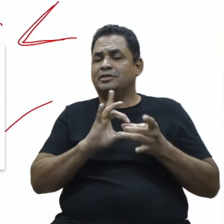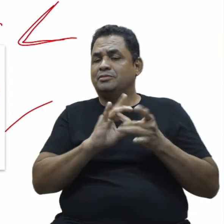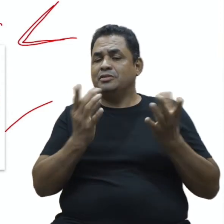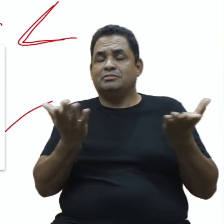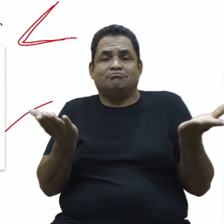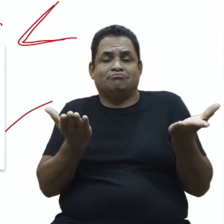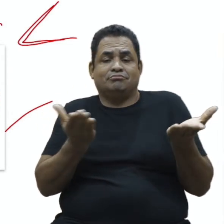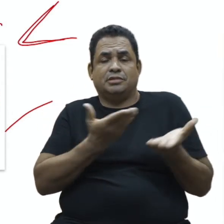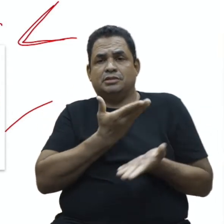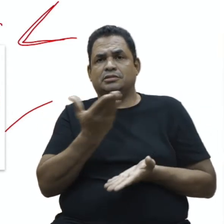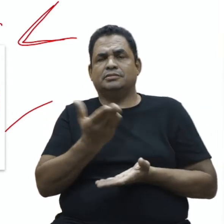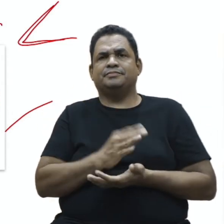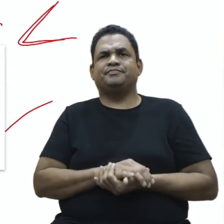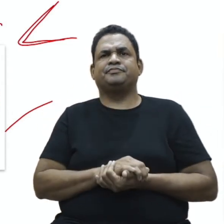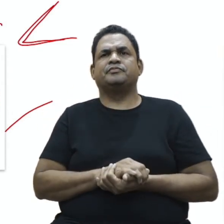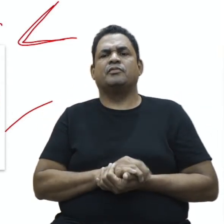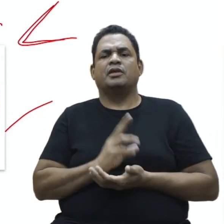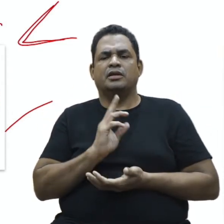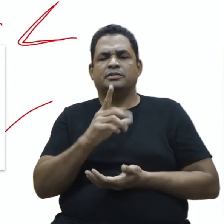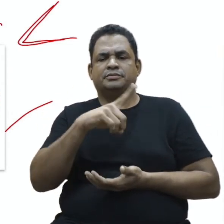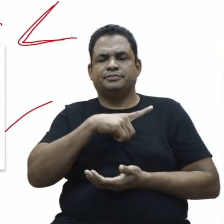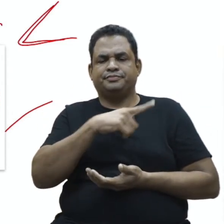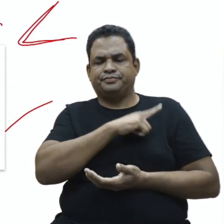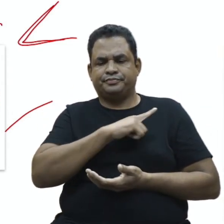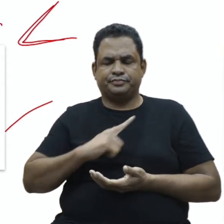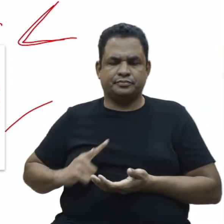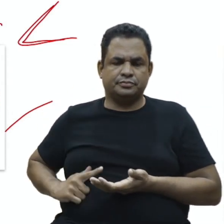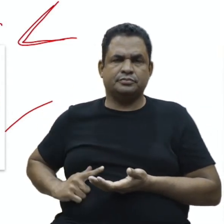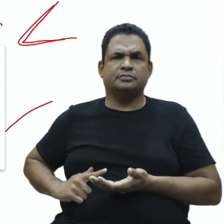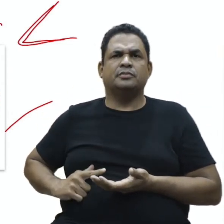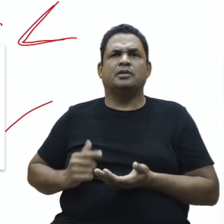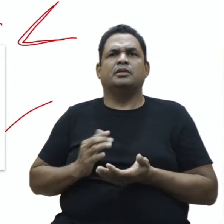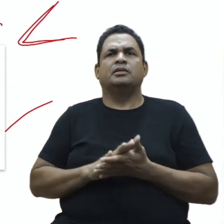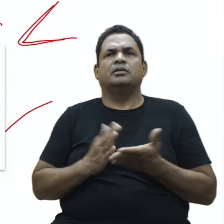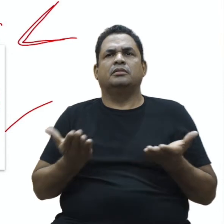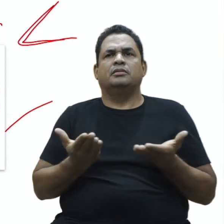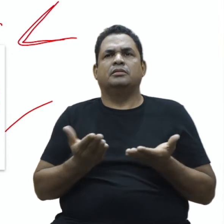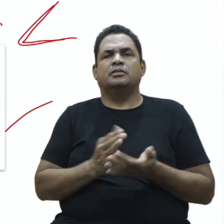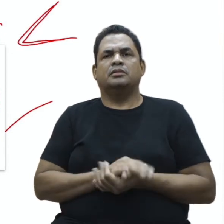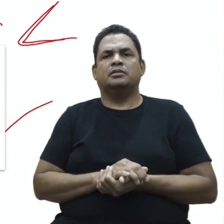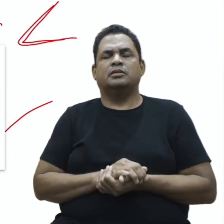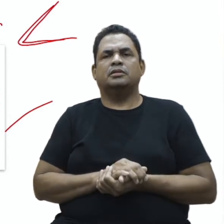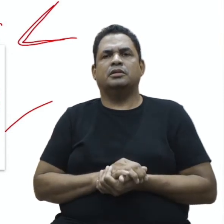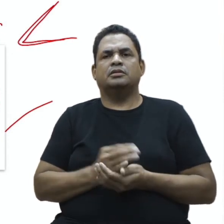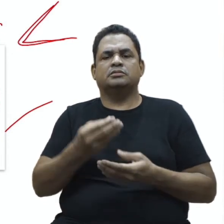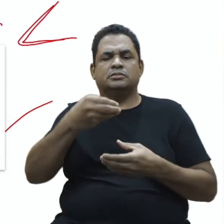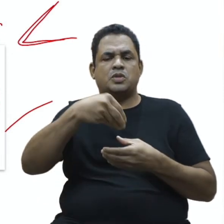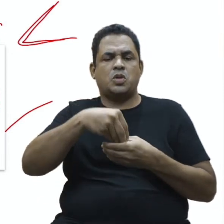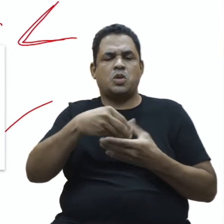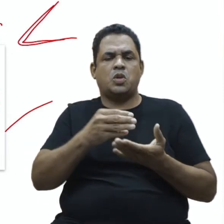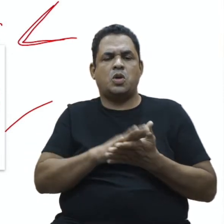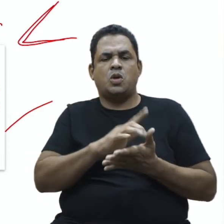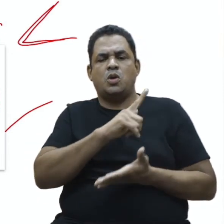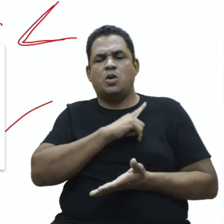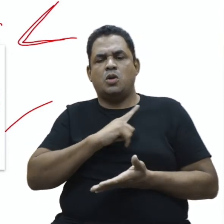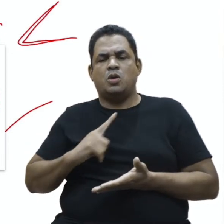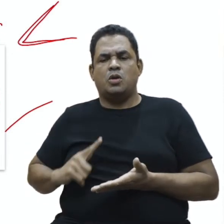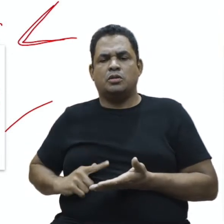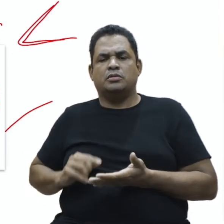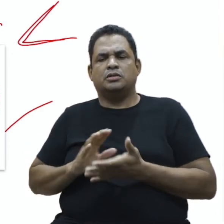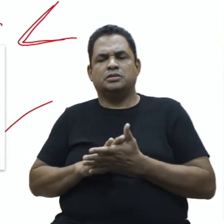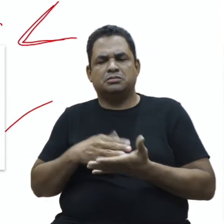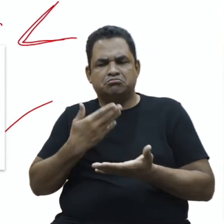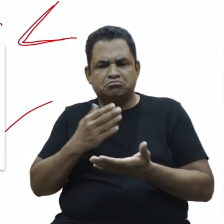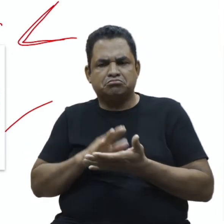né? Então, sempre vai ter o governo o que está no governo vai ser mais achincalhado, vai levar